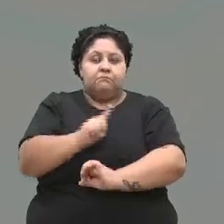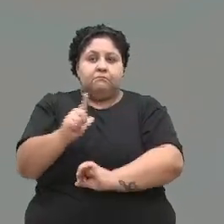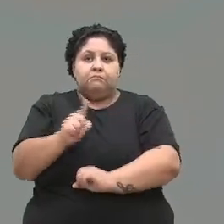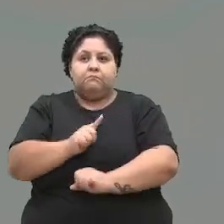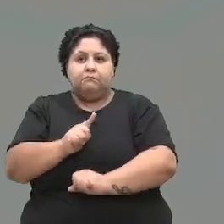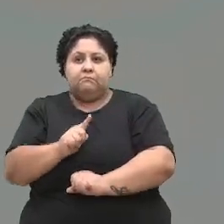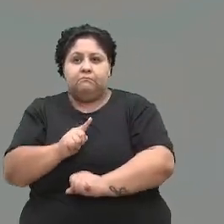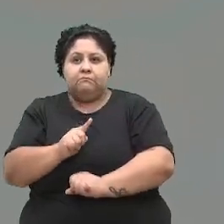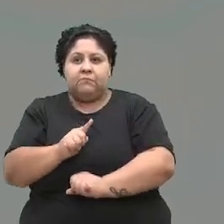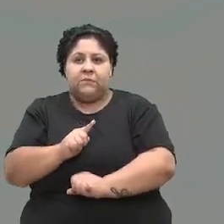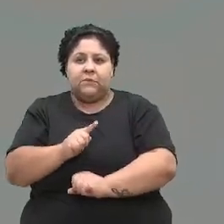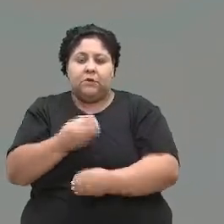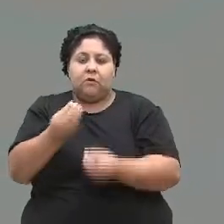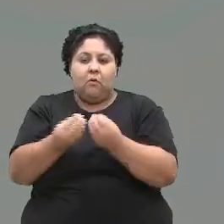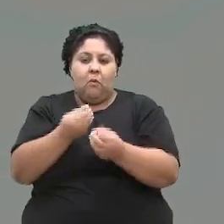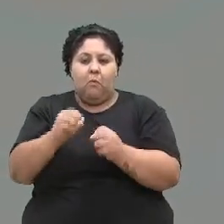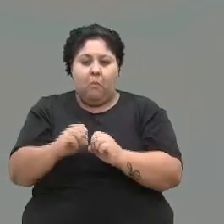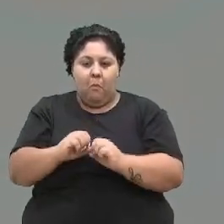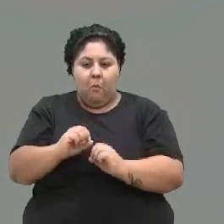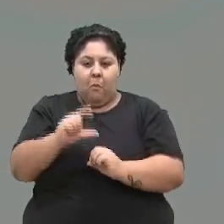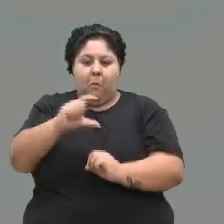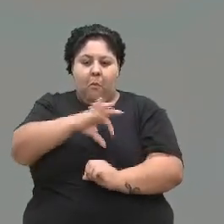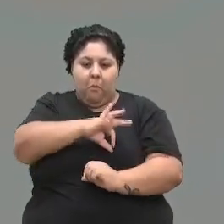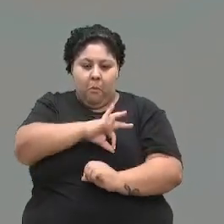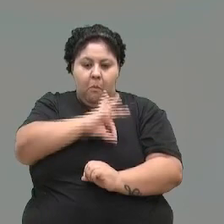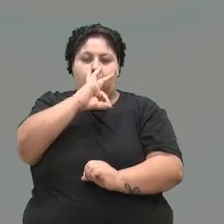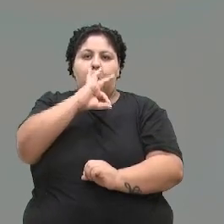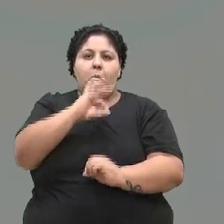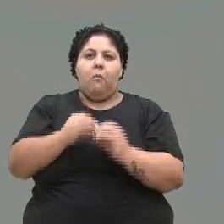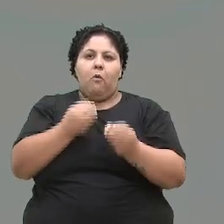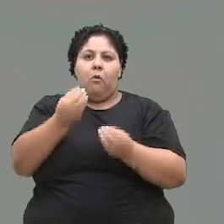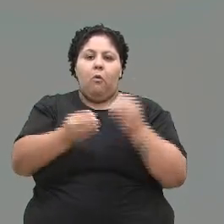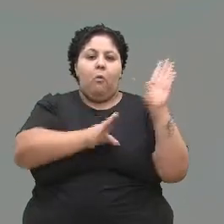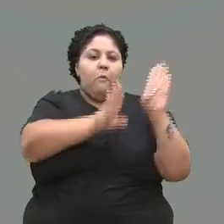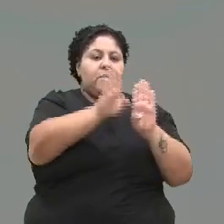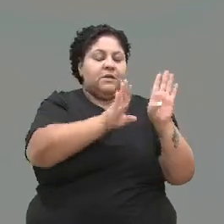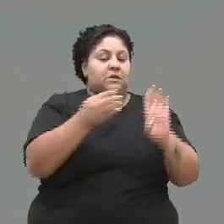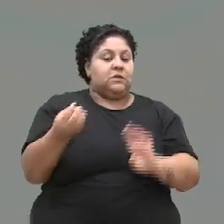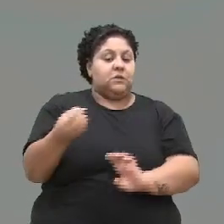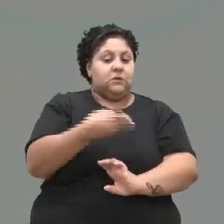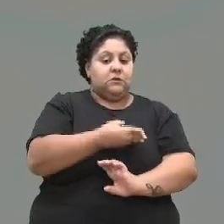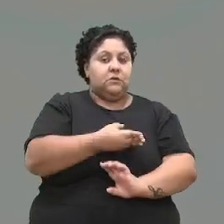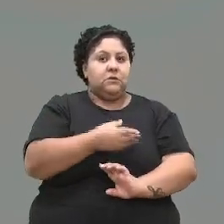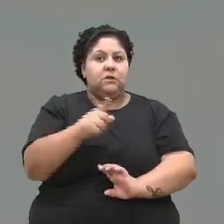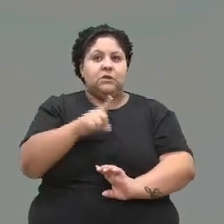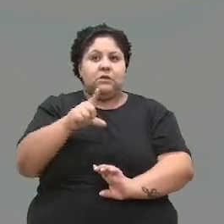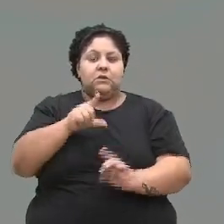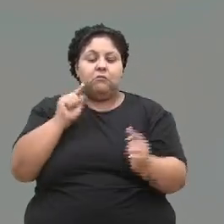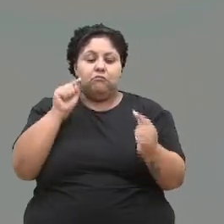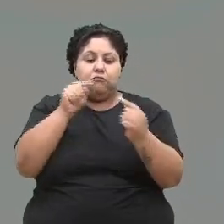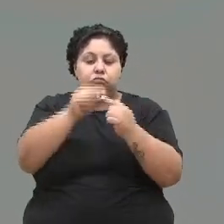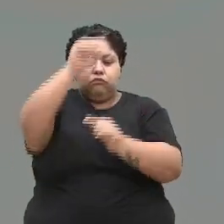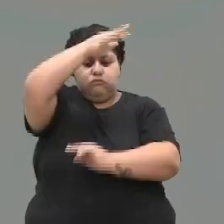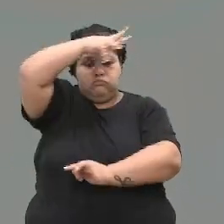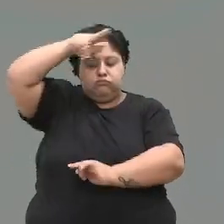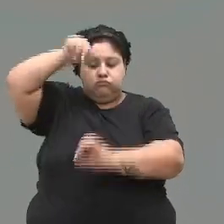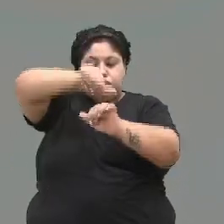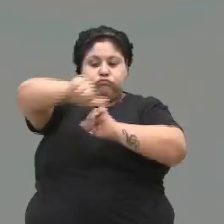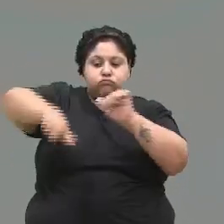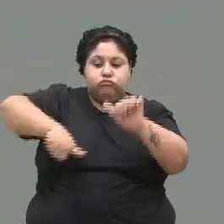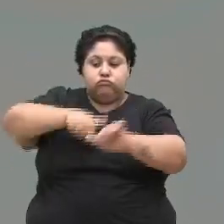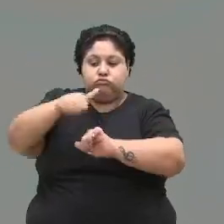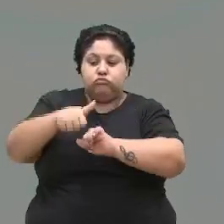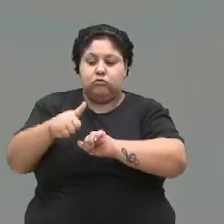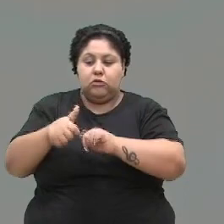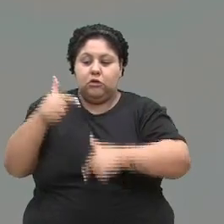previsão de aumento salarial? Como está o processo da nova licitação? Há intenção do município em transferir este